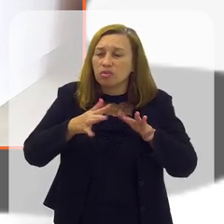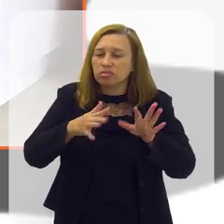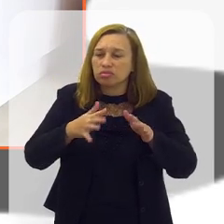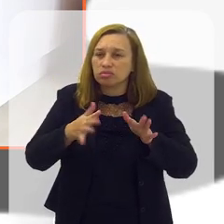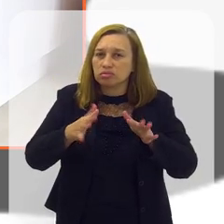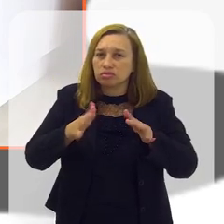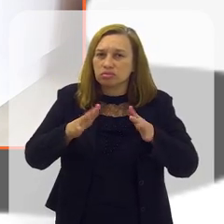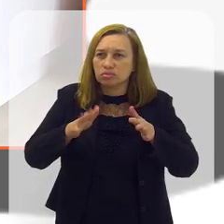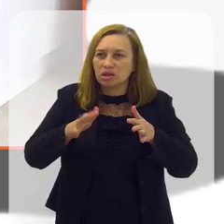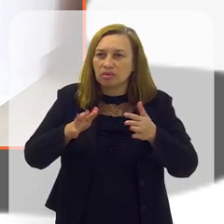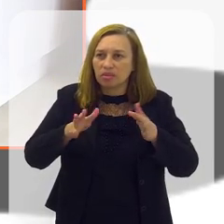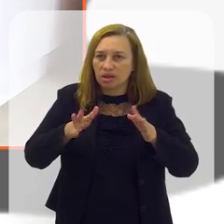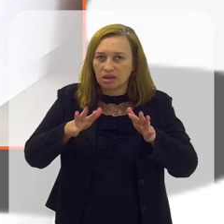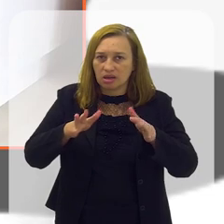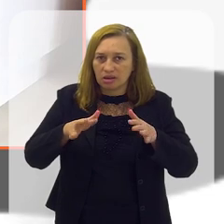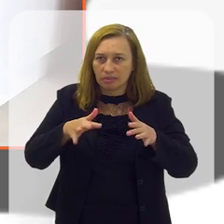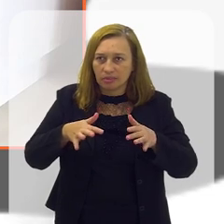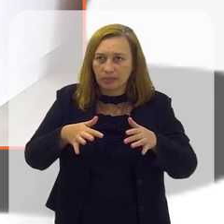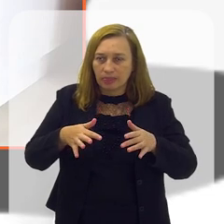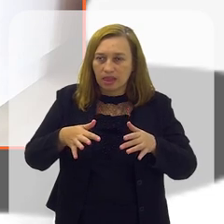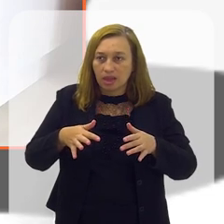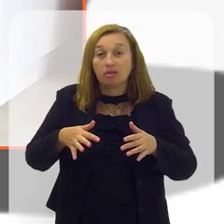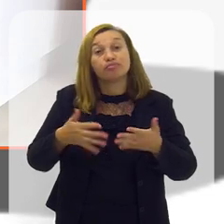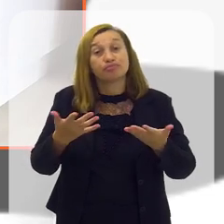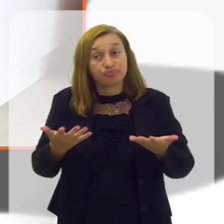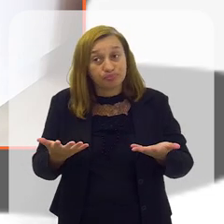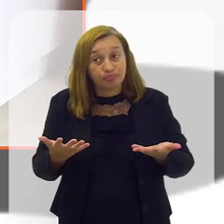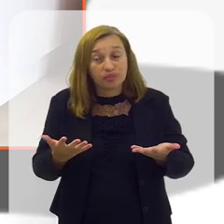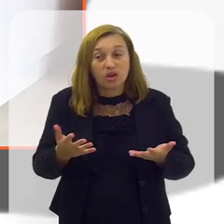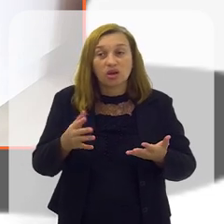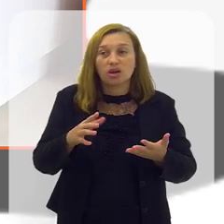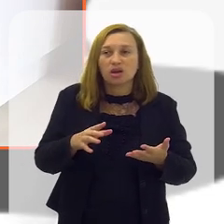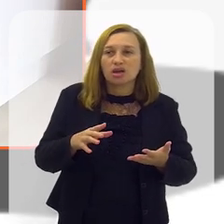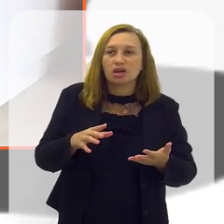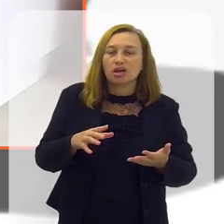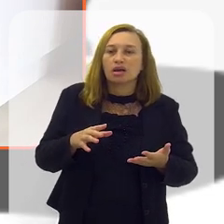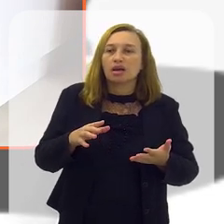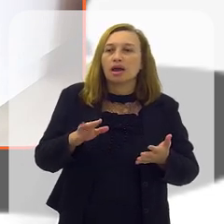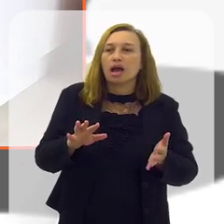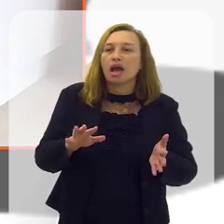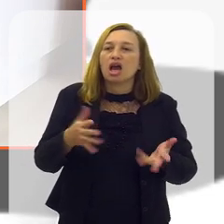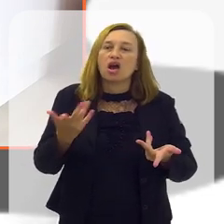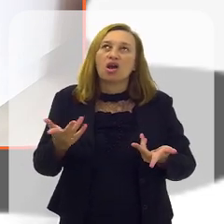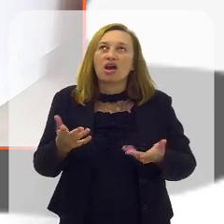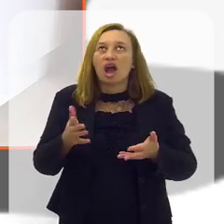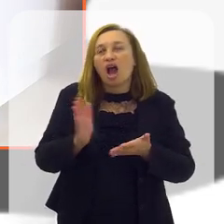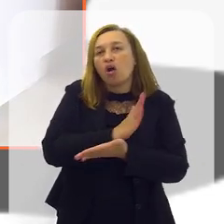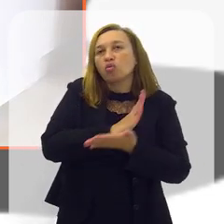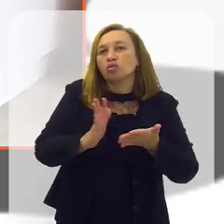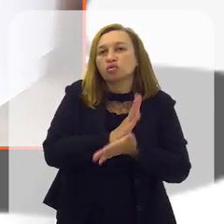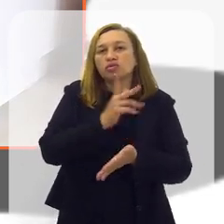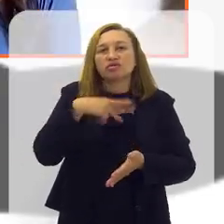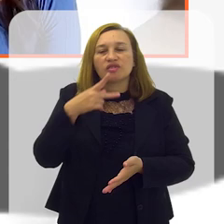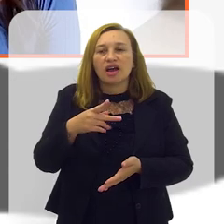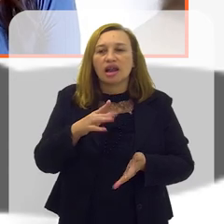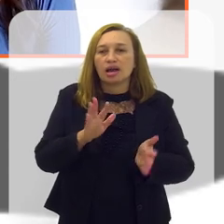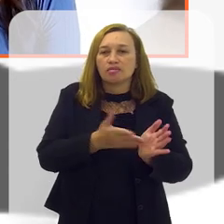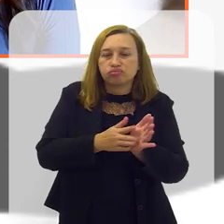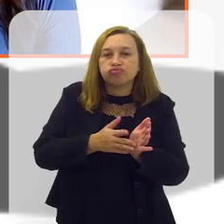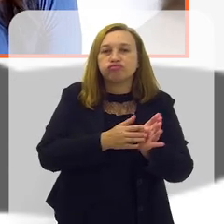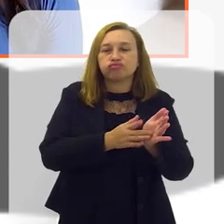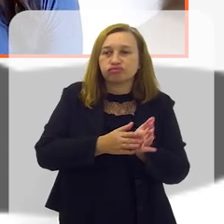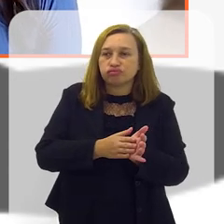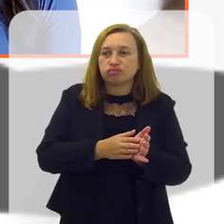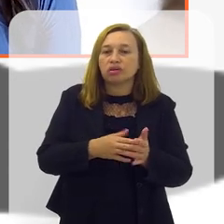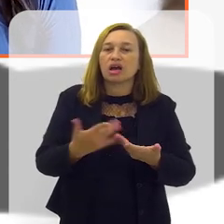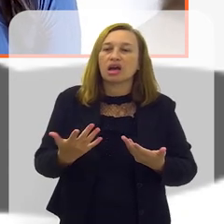ter tremor matinal, que é o delirium tremens. E aí, no popular, é o bater pandeiro, como muitos dizem